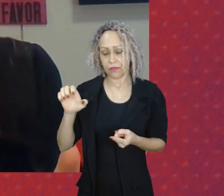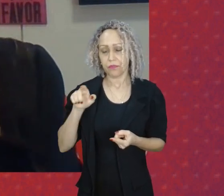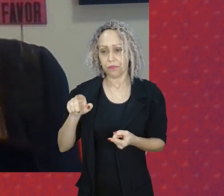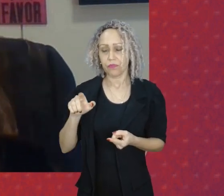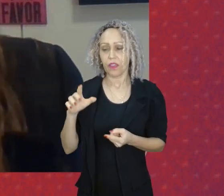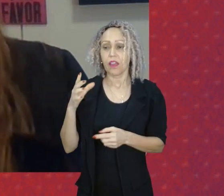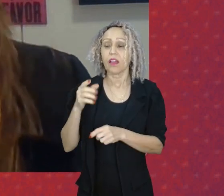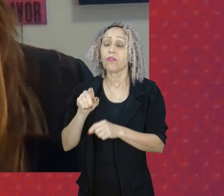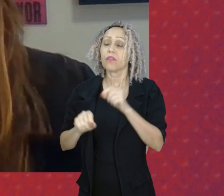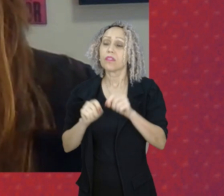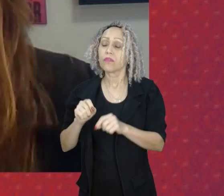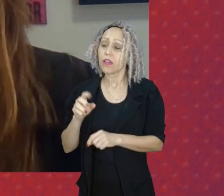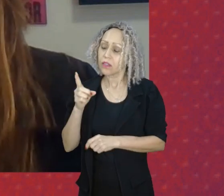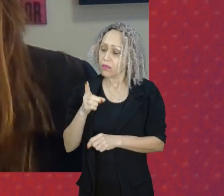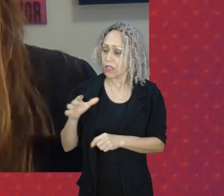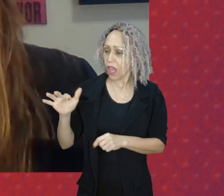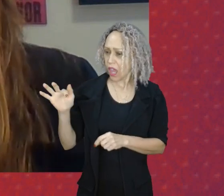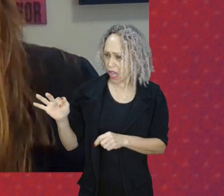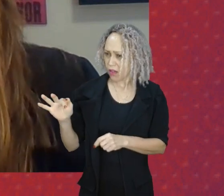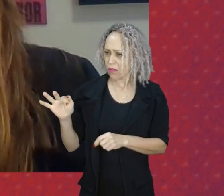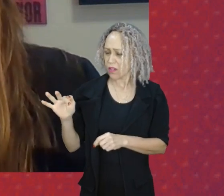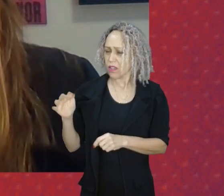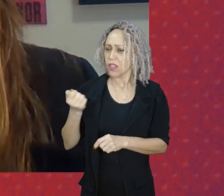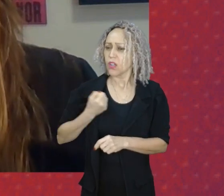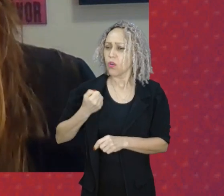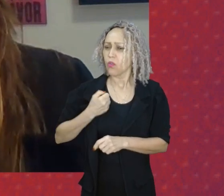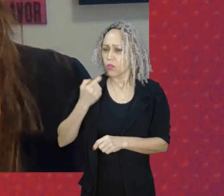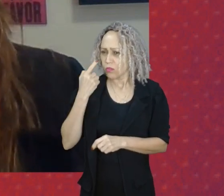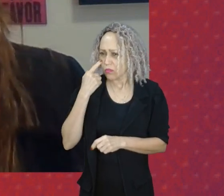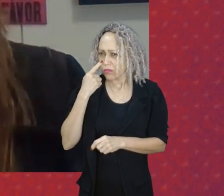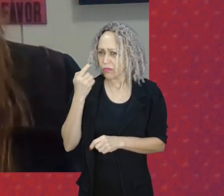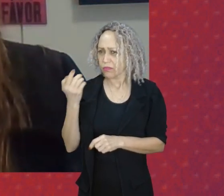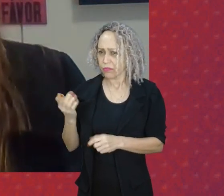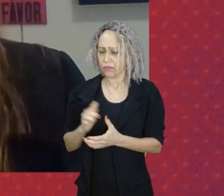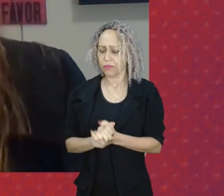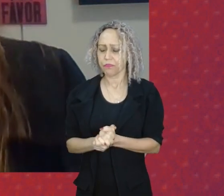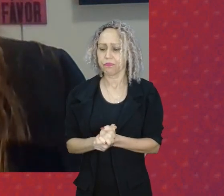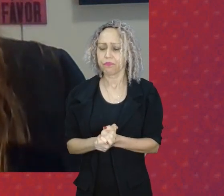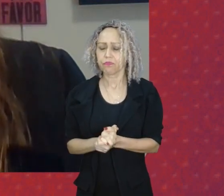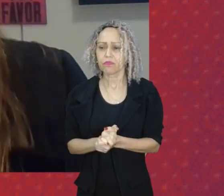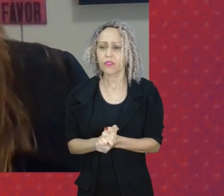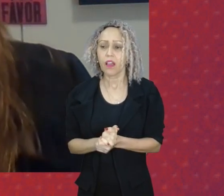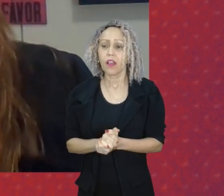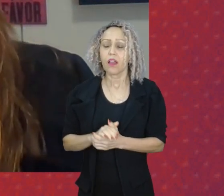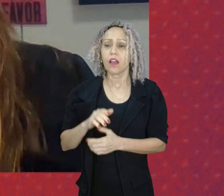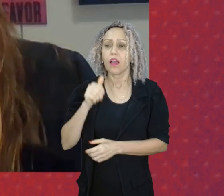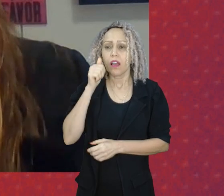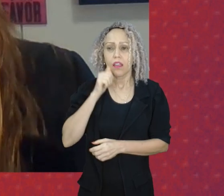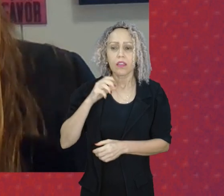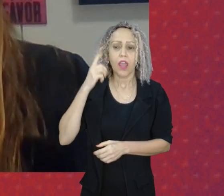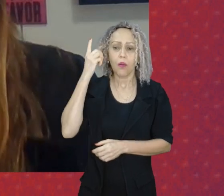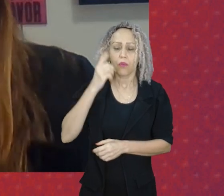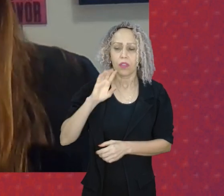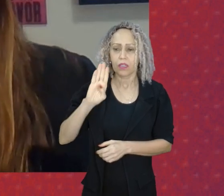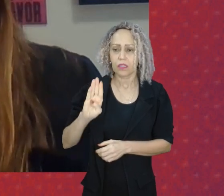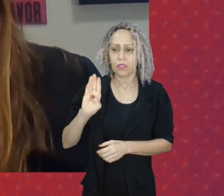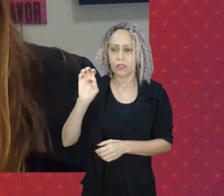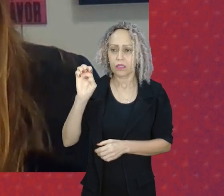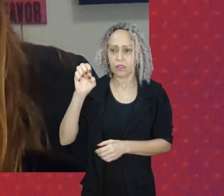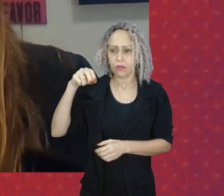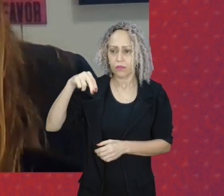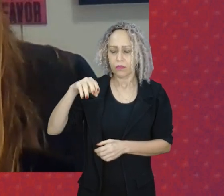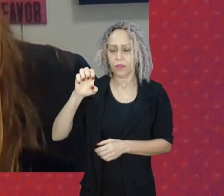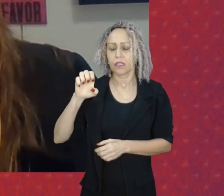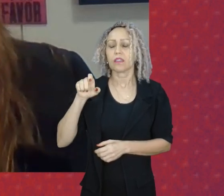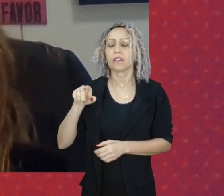0600306447 do DF, que foi em 2020 formulada pela então deputada Benedita da Silva, e que diz o seguinte,